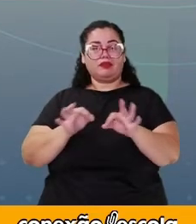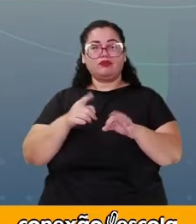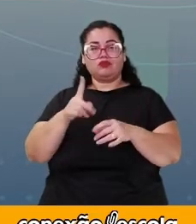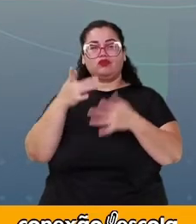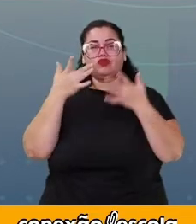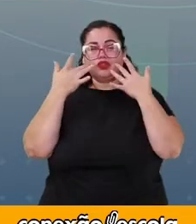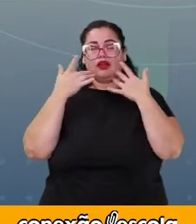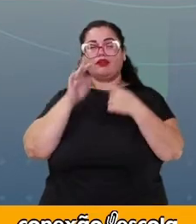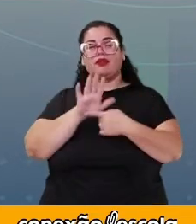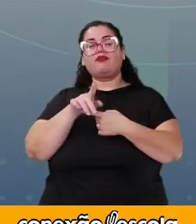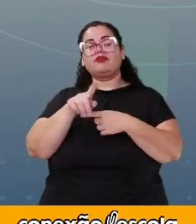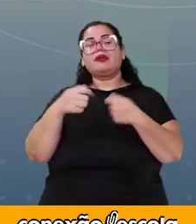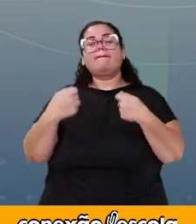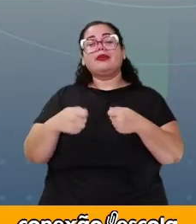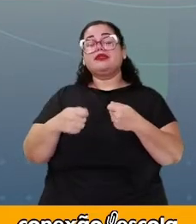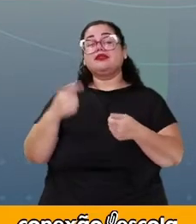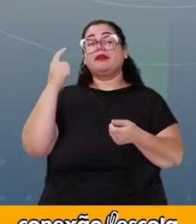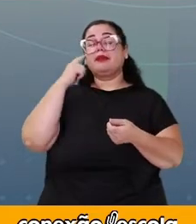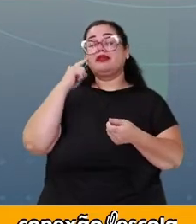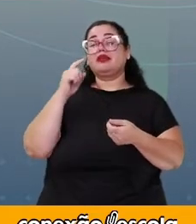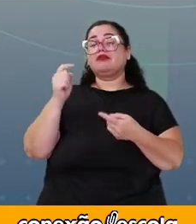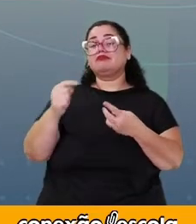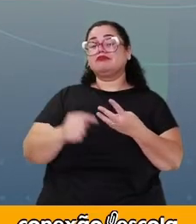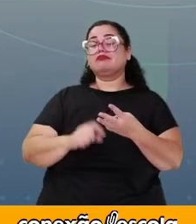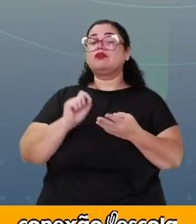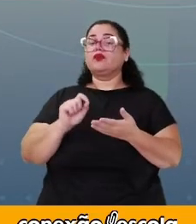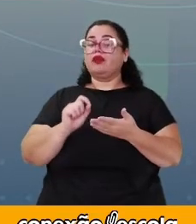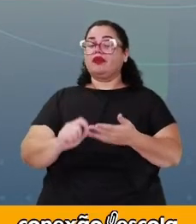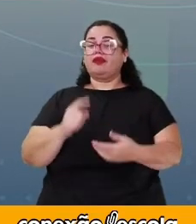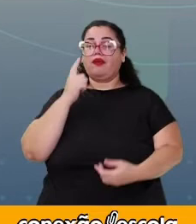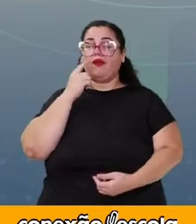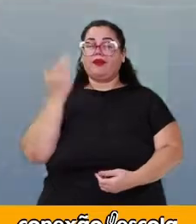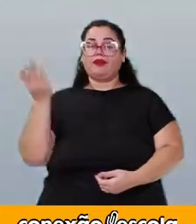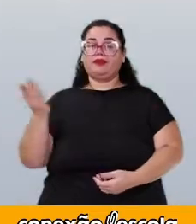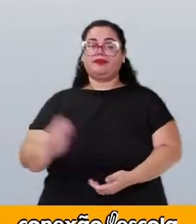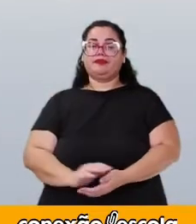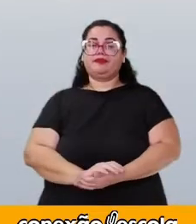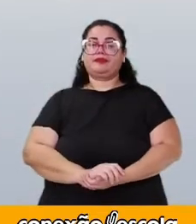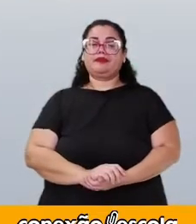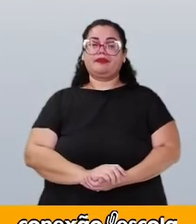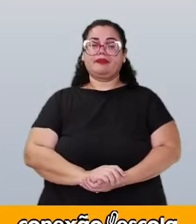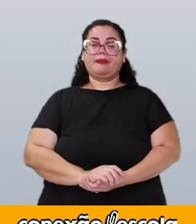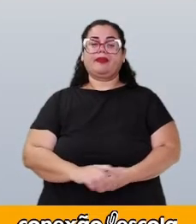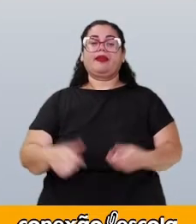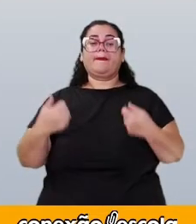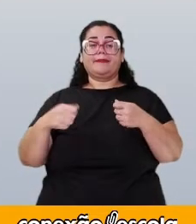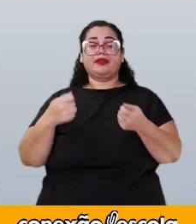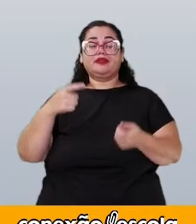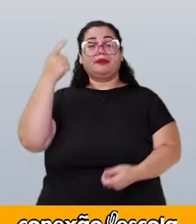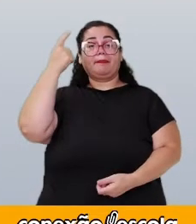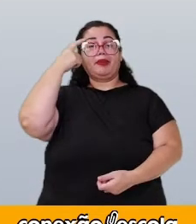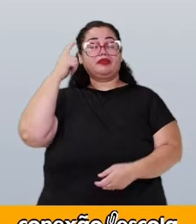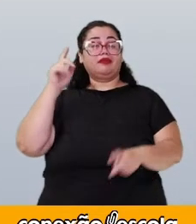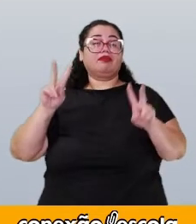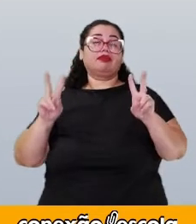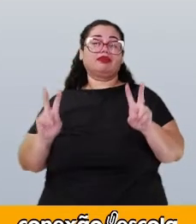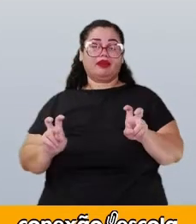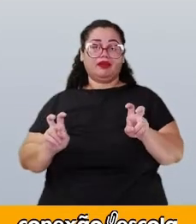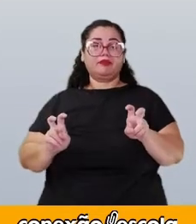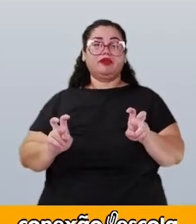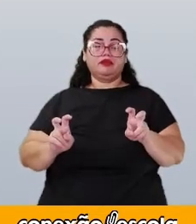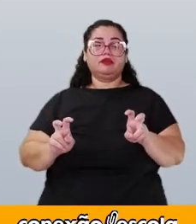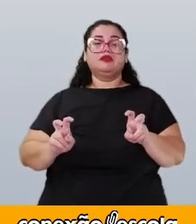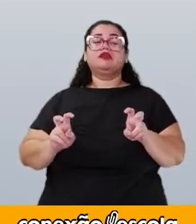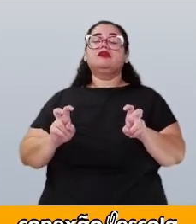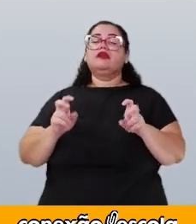de teatro, o que você precisa levar em consideração? Veja aí. Primeiro, é preciso ter em mente um tema e